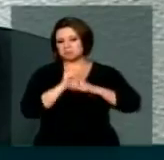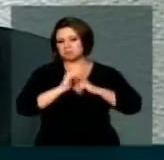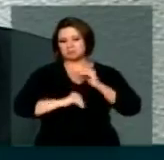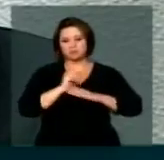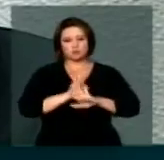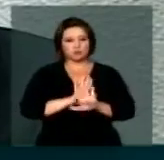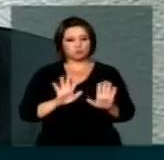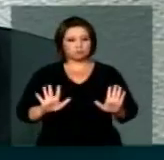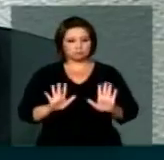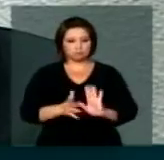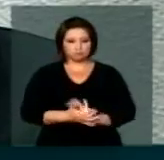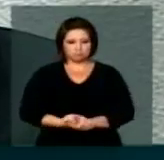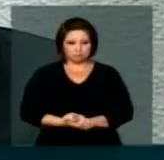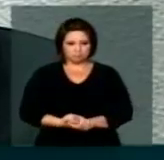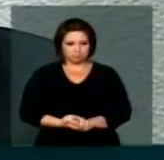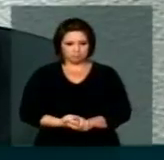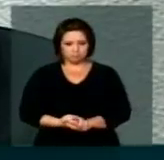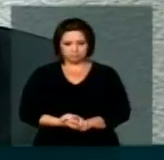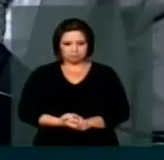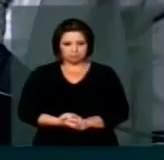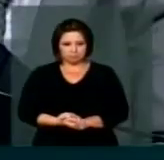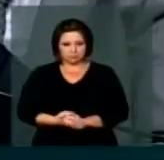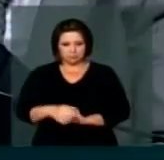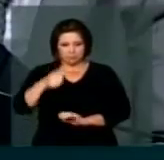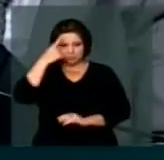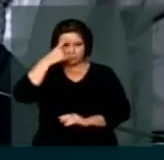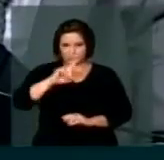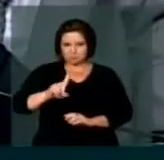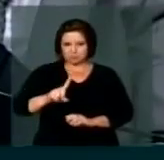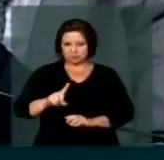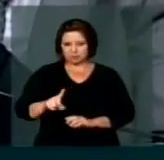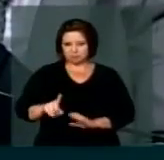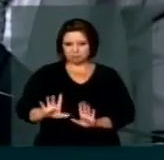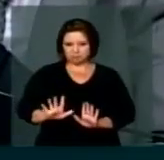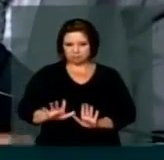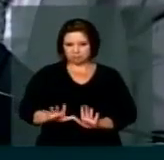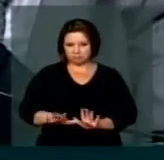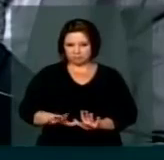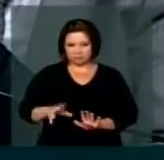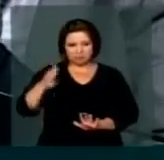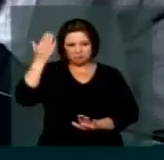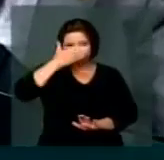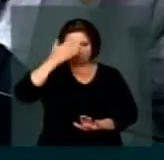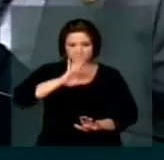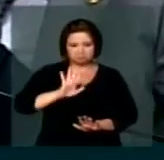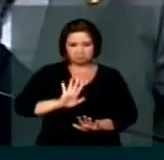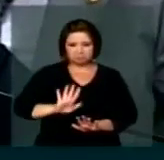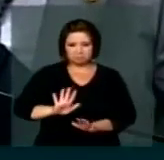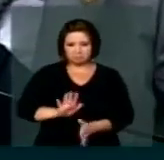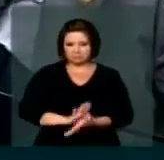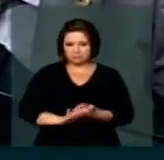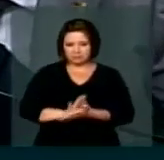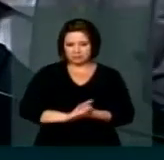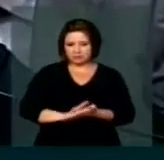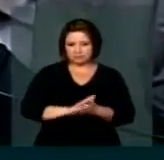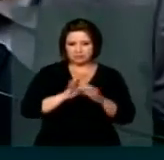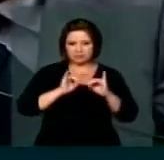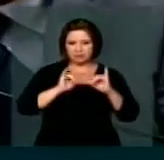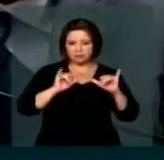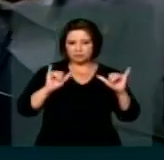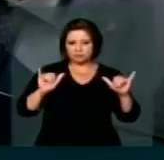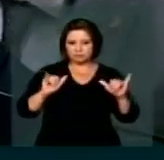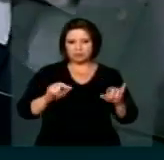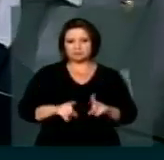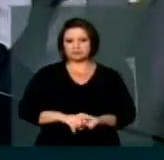profissional. Não havia nenhuma informação sobre... Não. Ninguém via. A informação que se tem